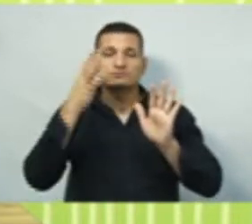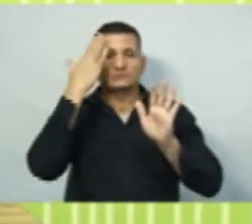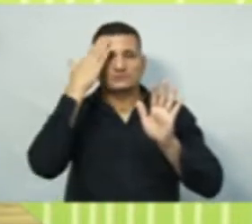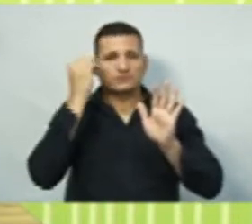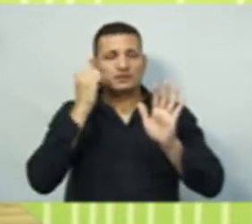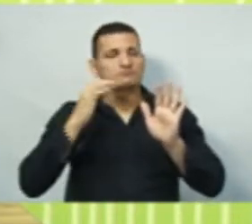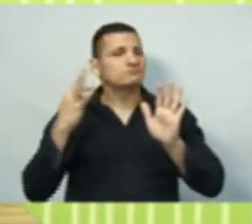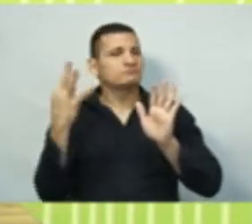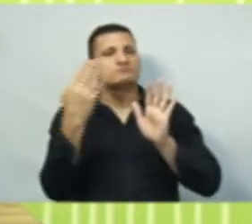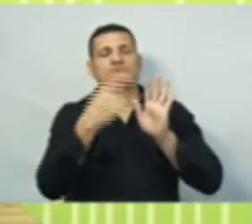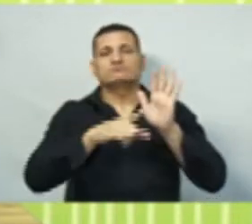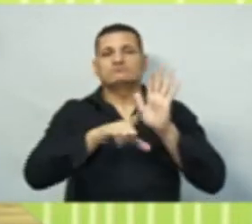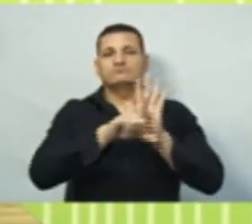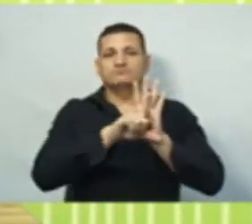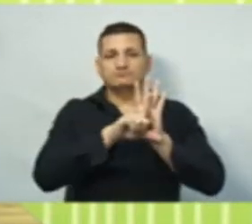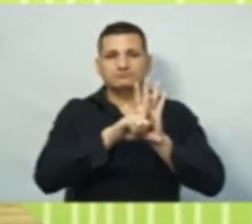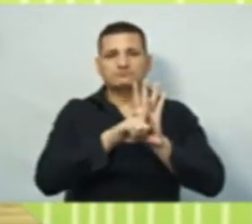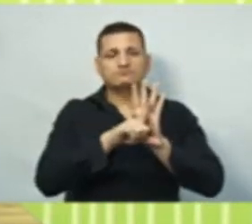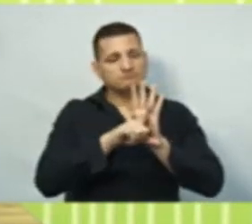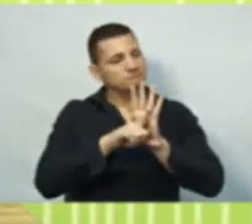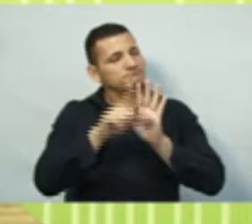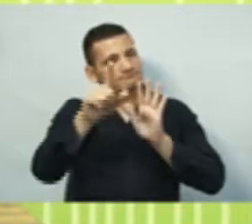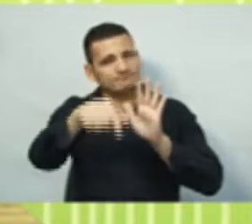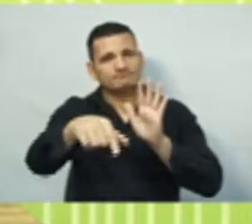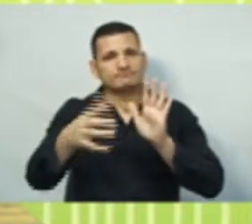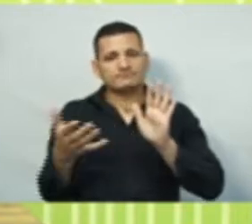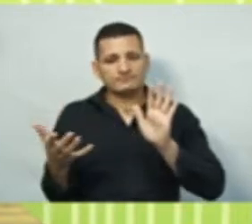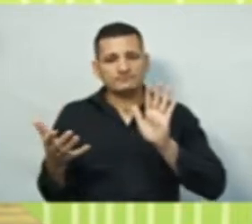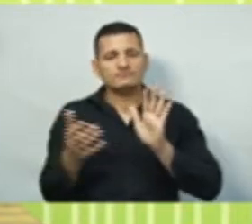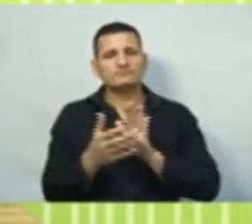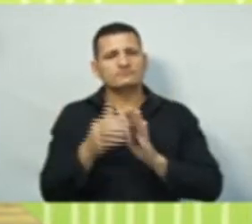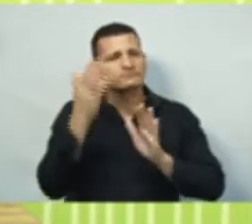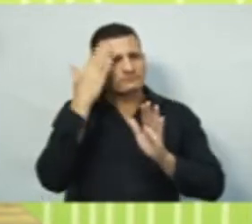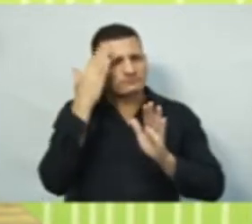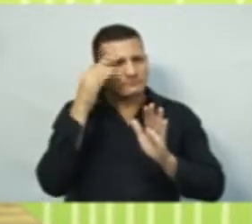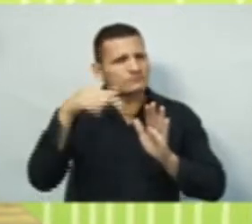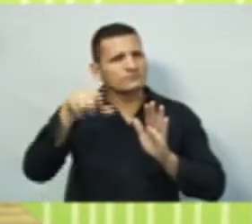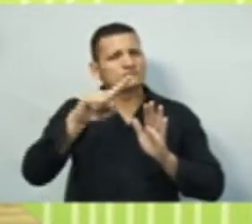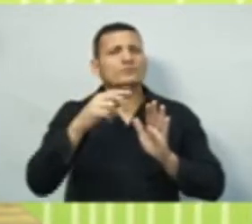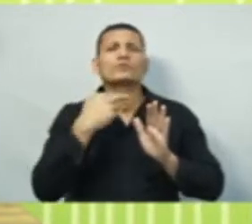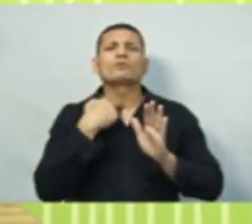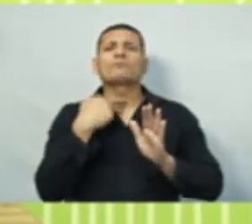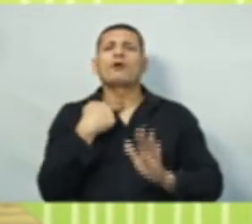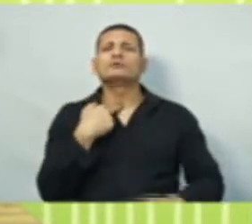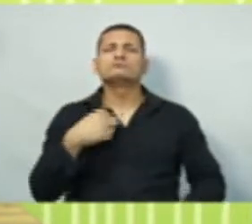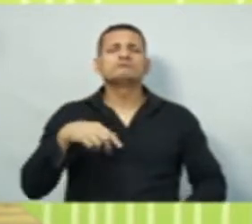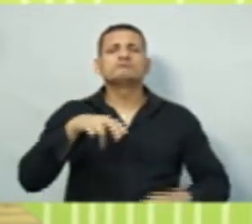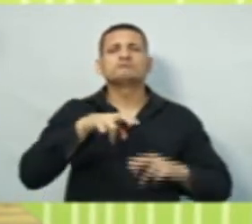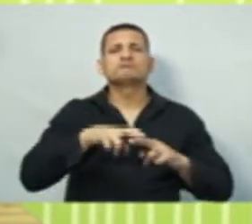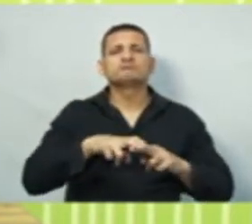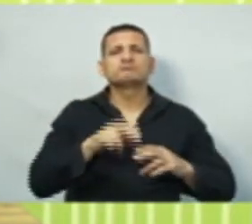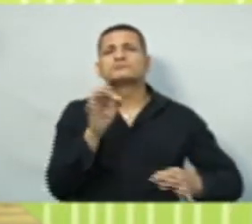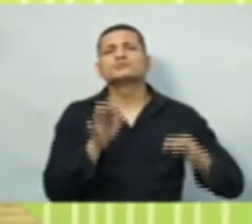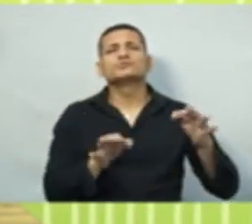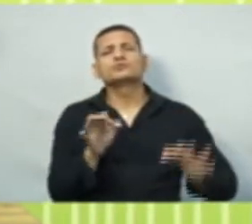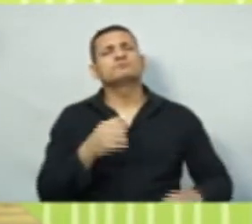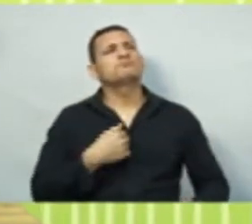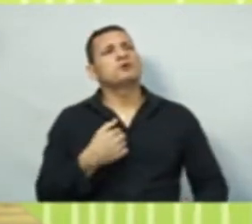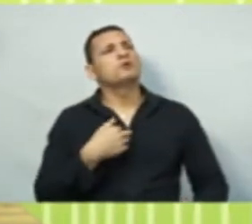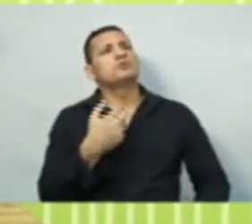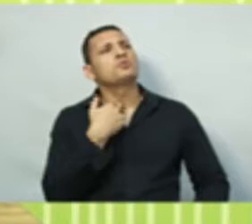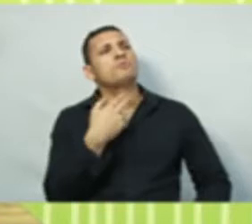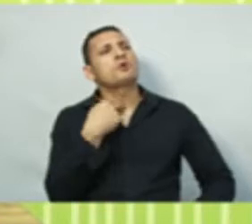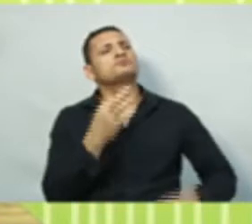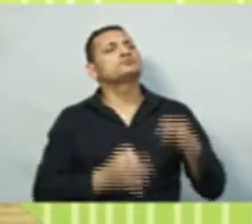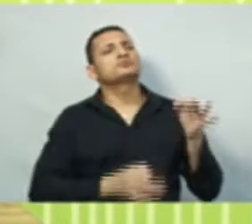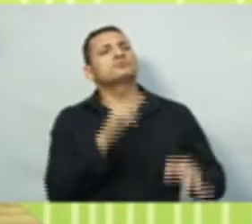leis. Isso mesmo. Sabia que vocês não podem chegar na frente do juiz e dizer assim, ó, não posso ser julgado por isso aí